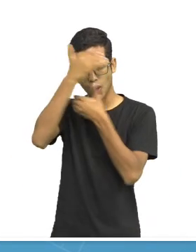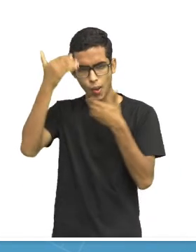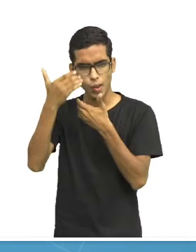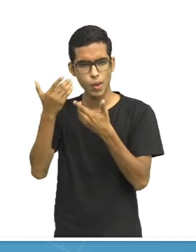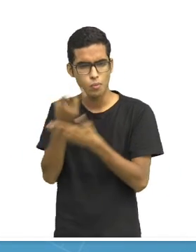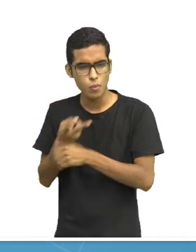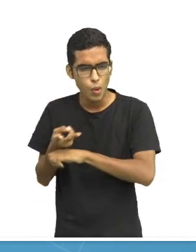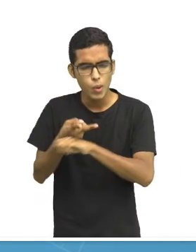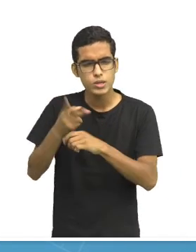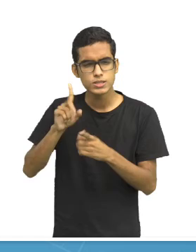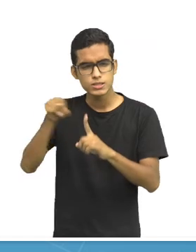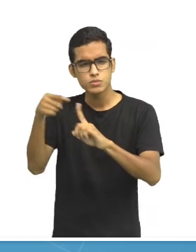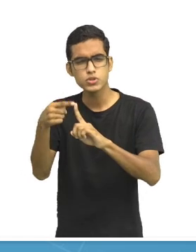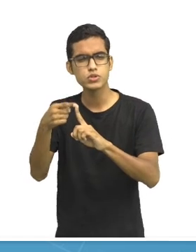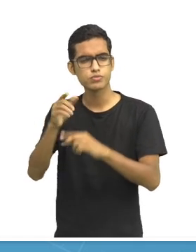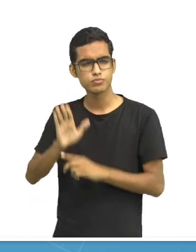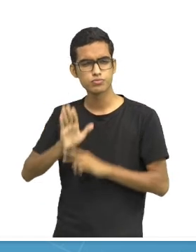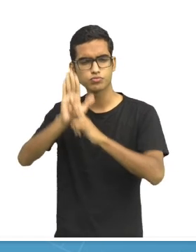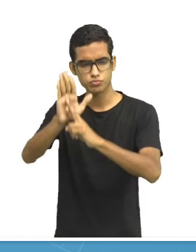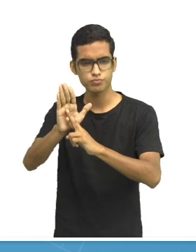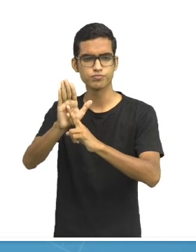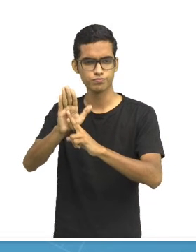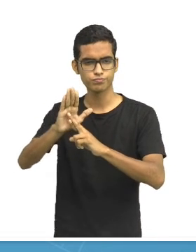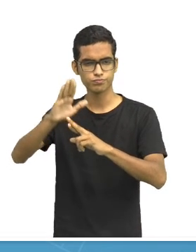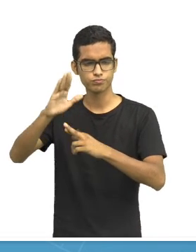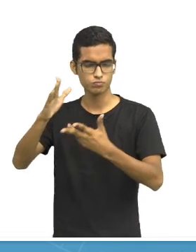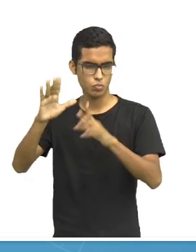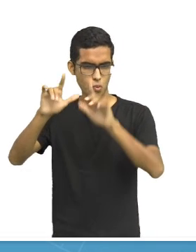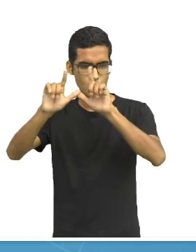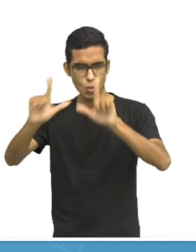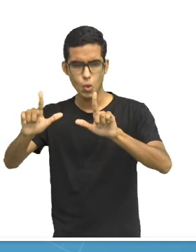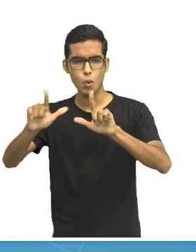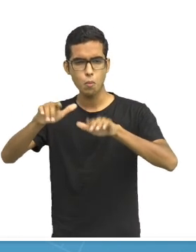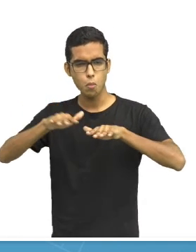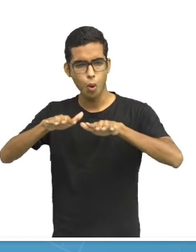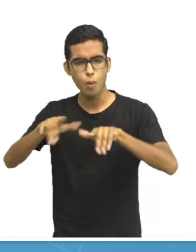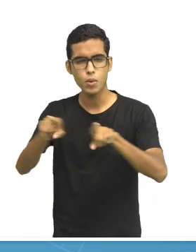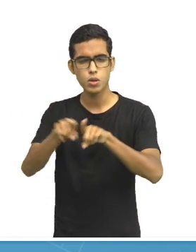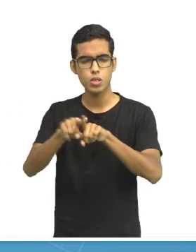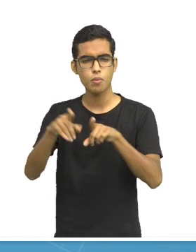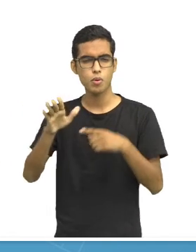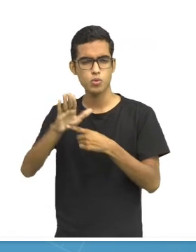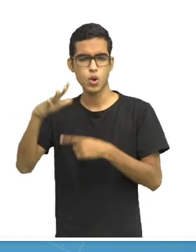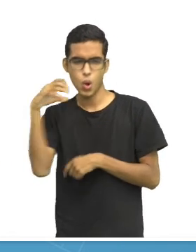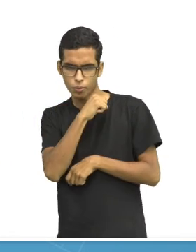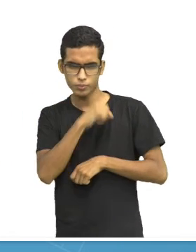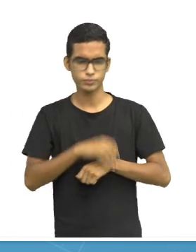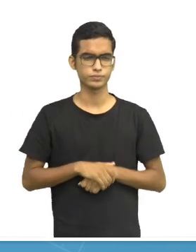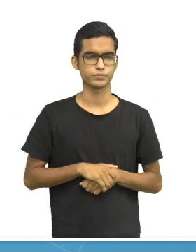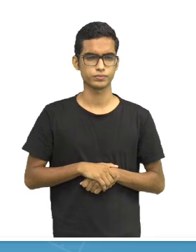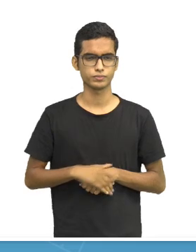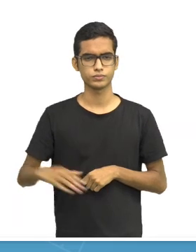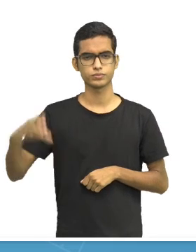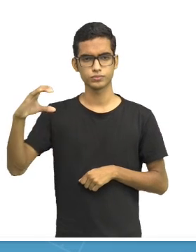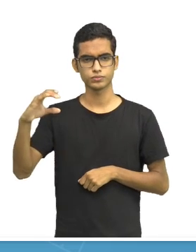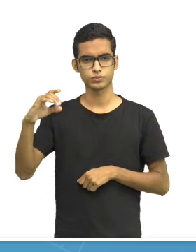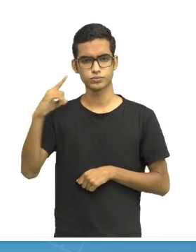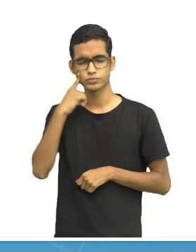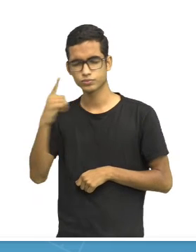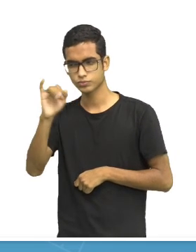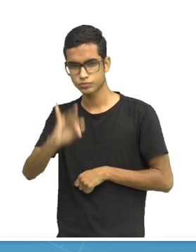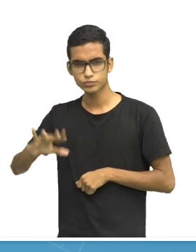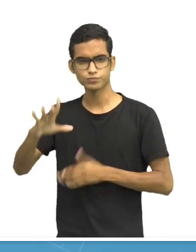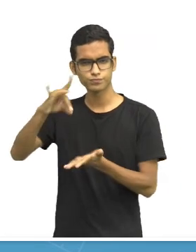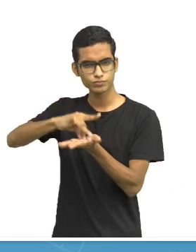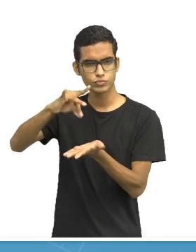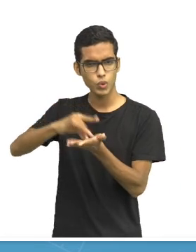um movimento sugerindo a velocidade. Será que é isso? Letra C. Por meio das imagens realistas,